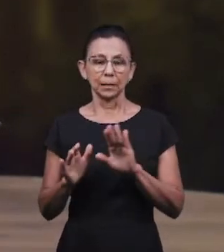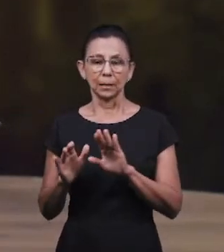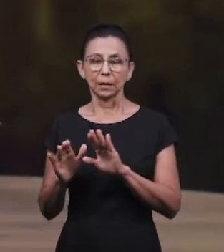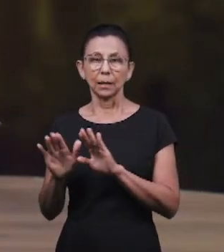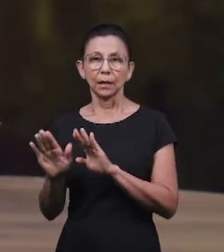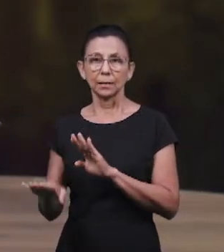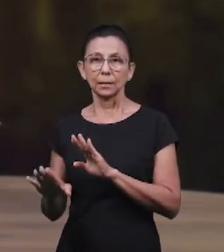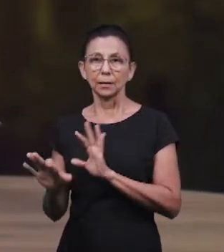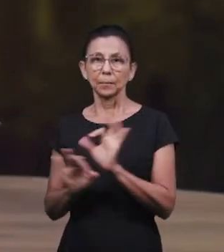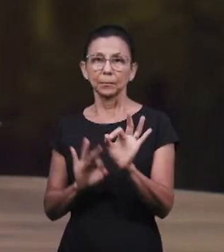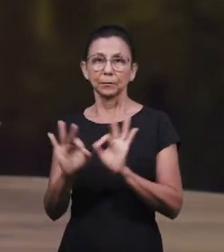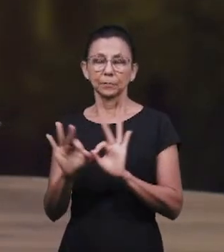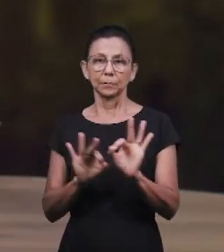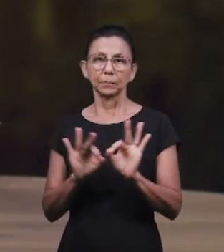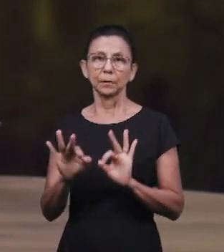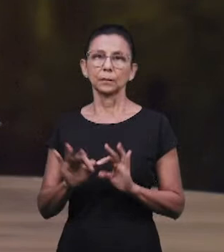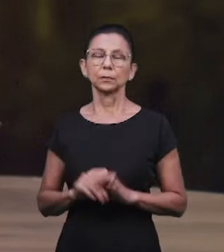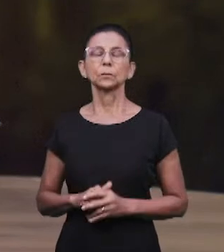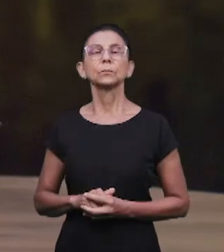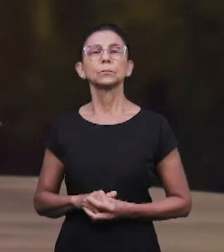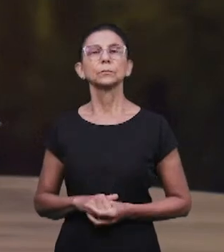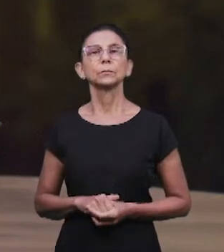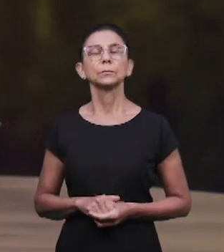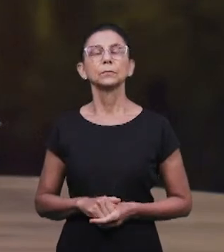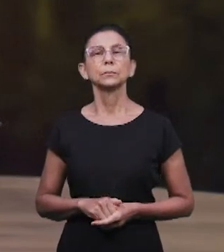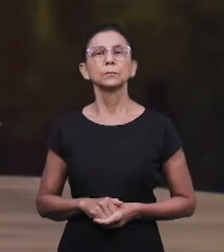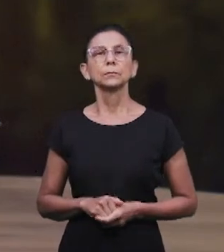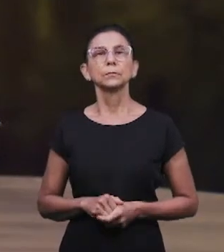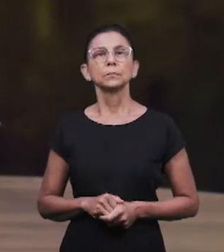as crianças para